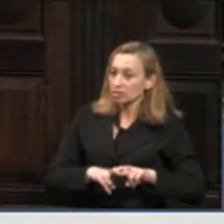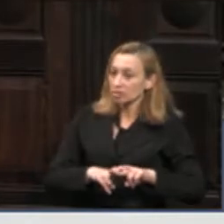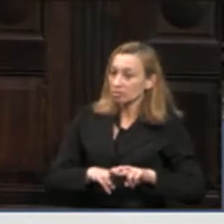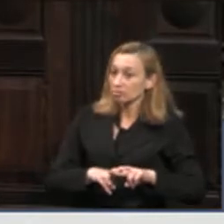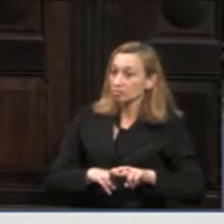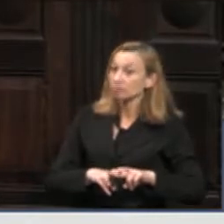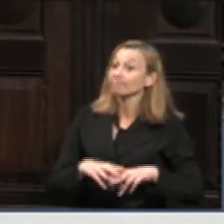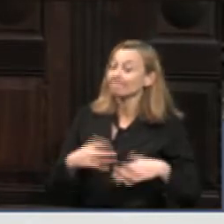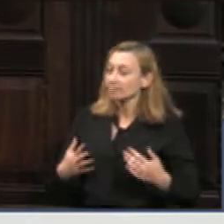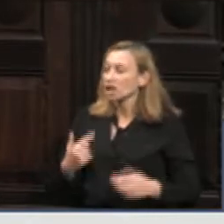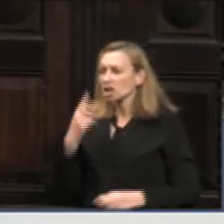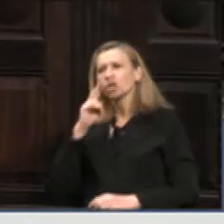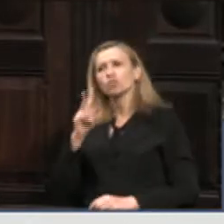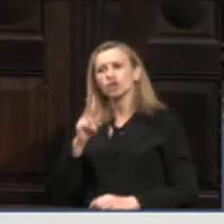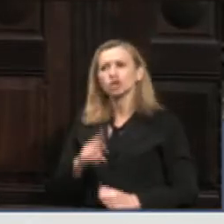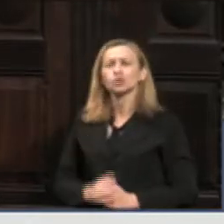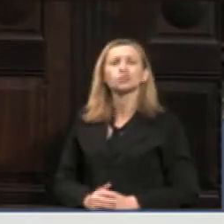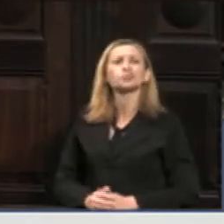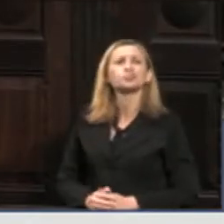Tenho acompanhado